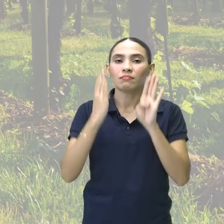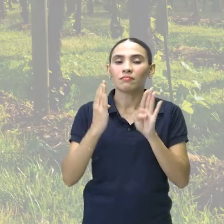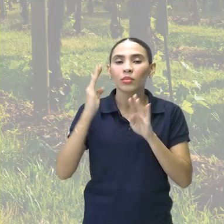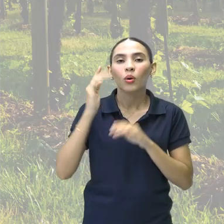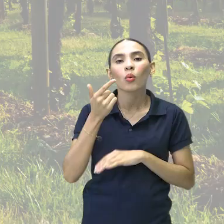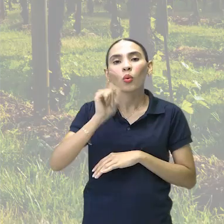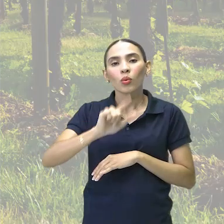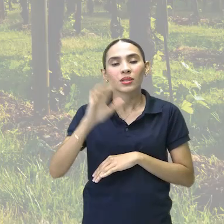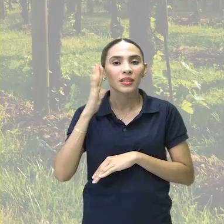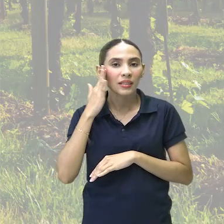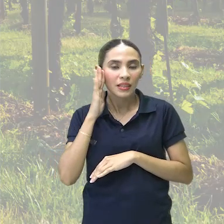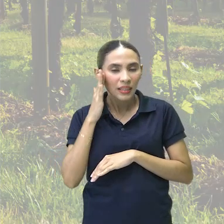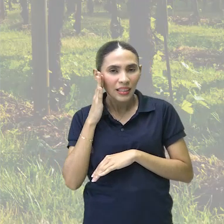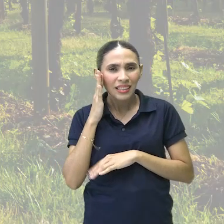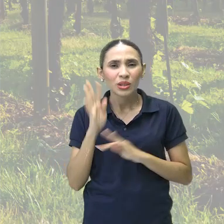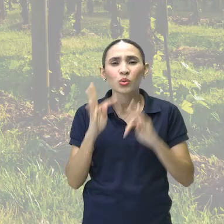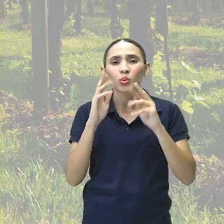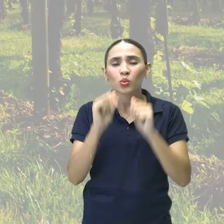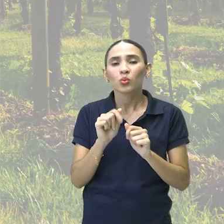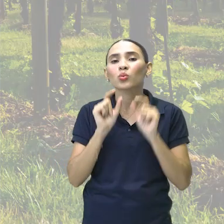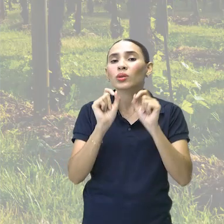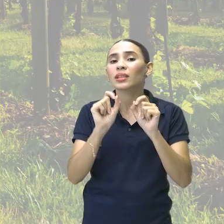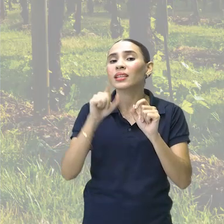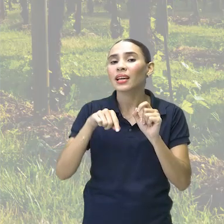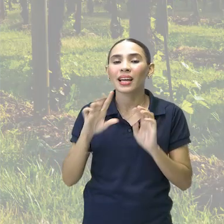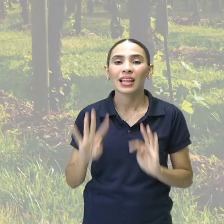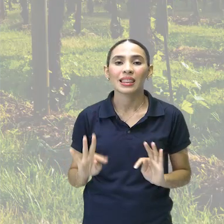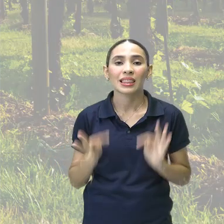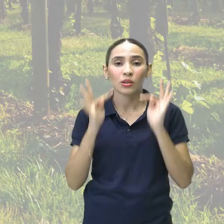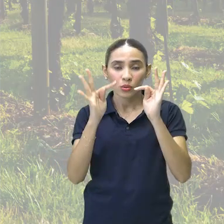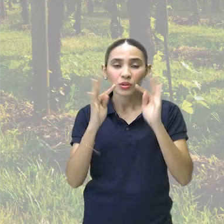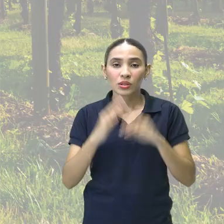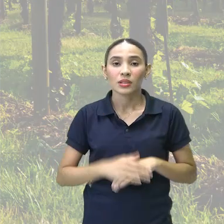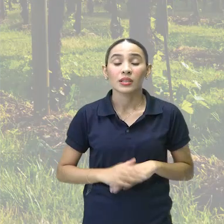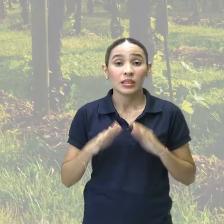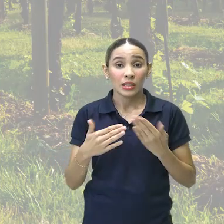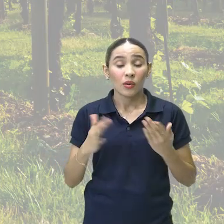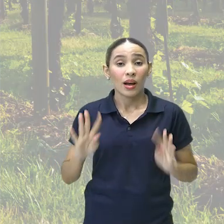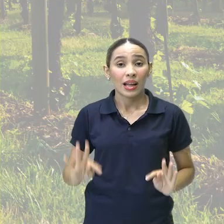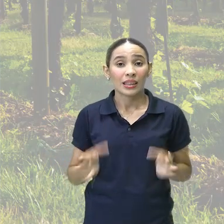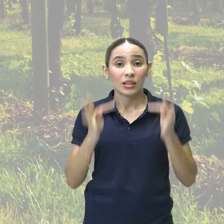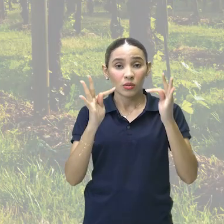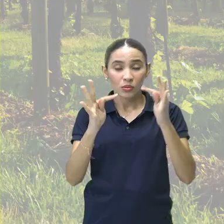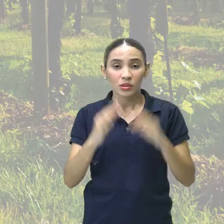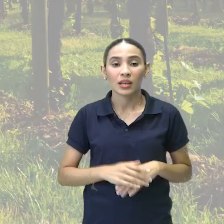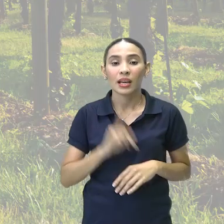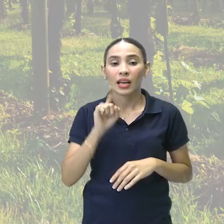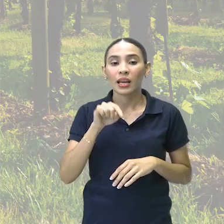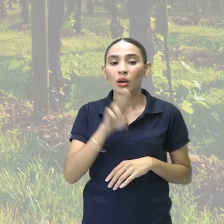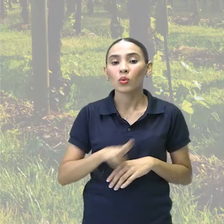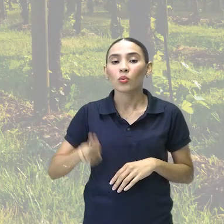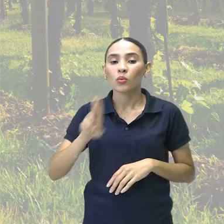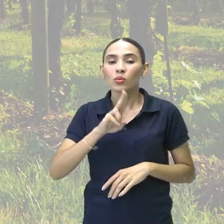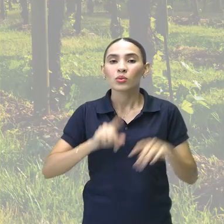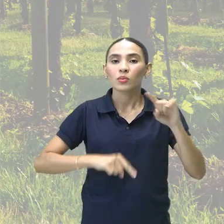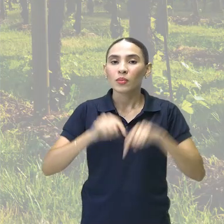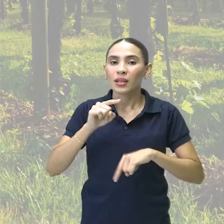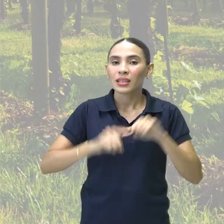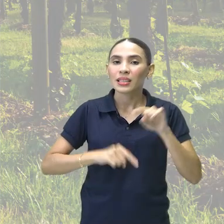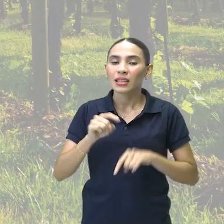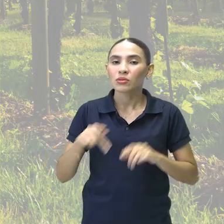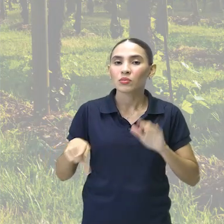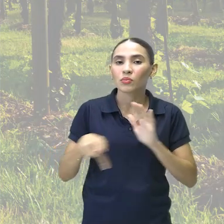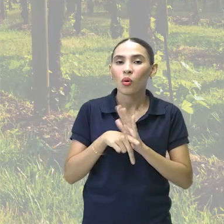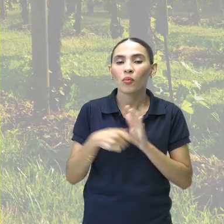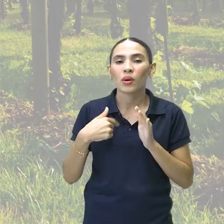gente entender, de uma vez por todas, o que é a tecnologia. A tecnologia é o uso desses recursos que